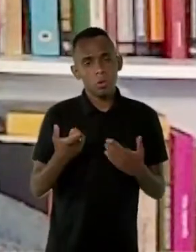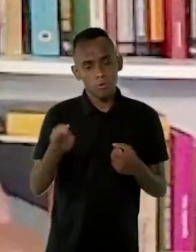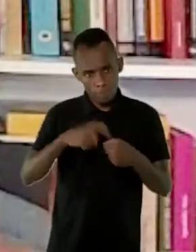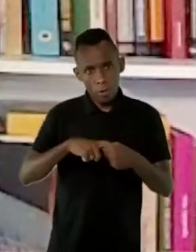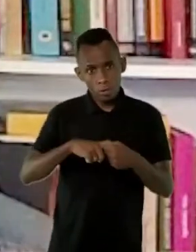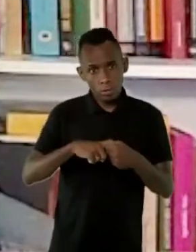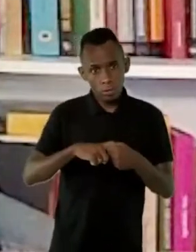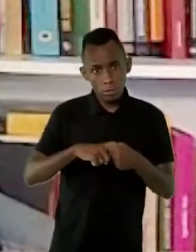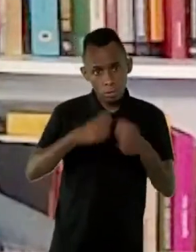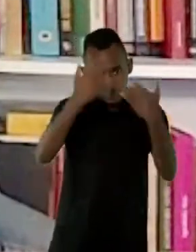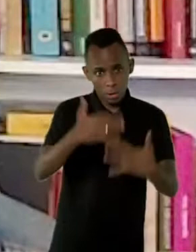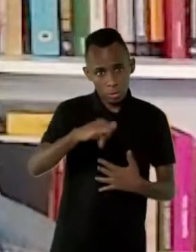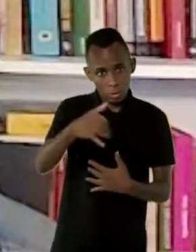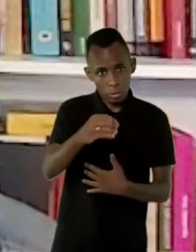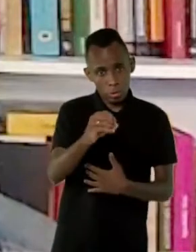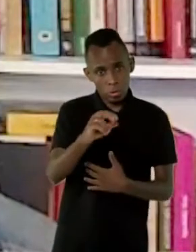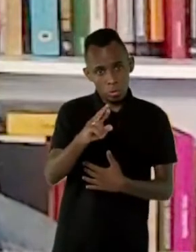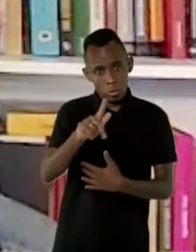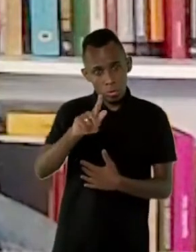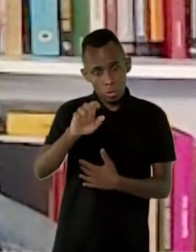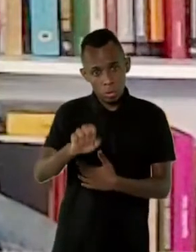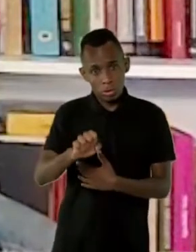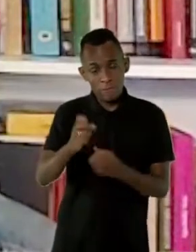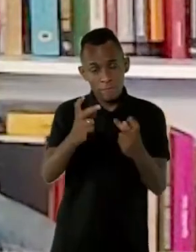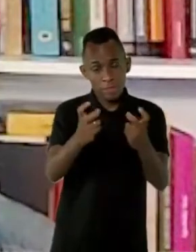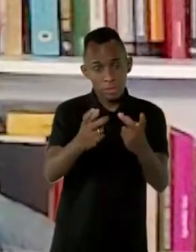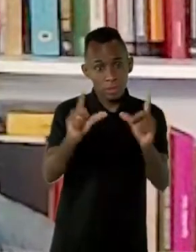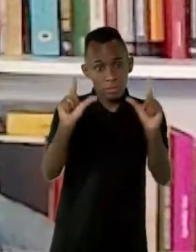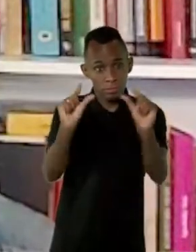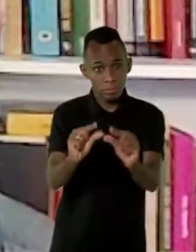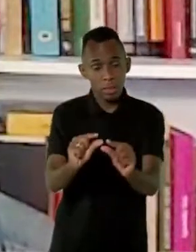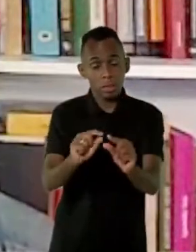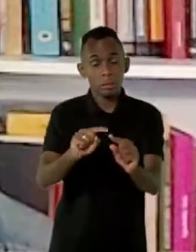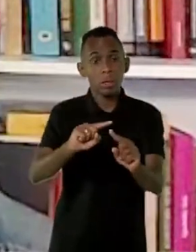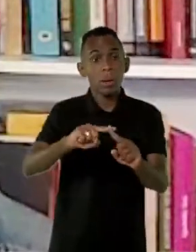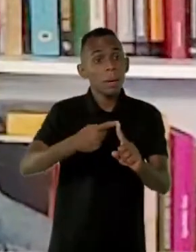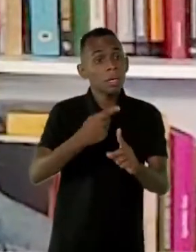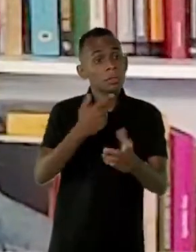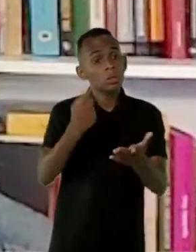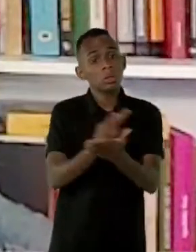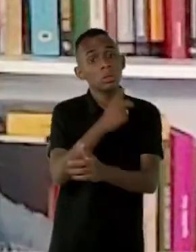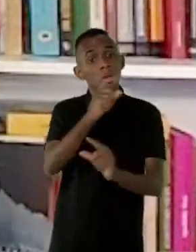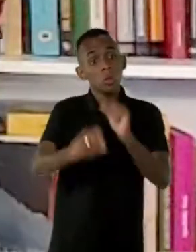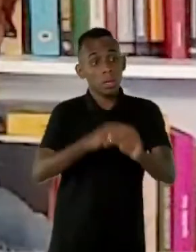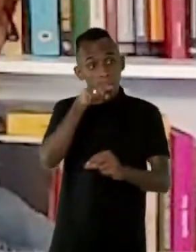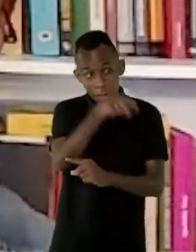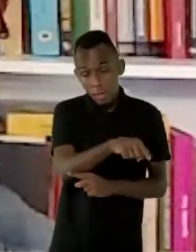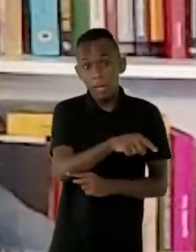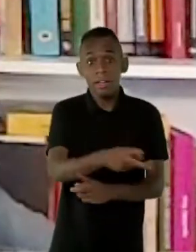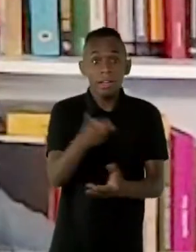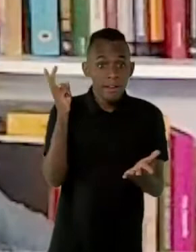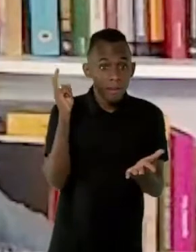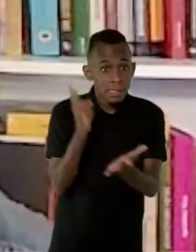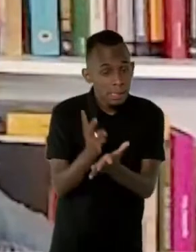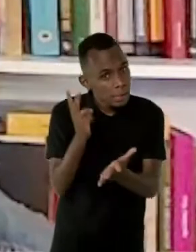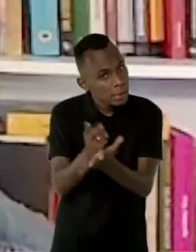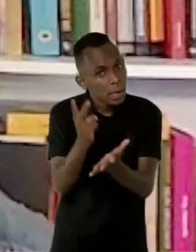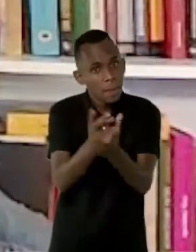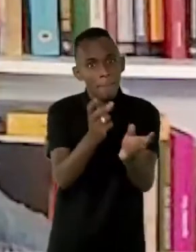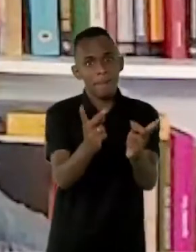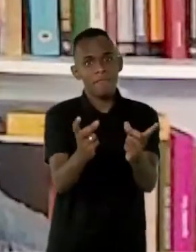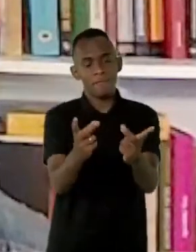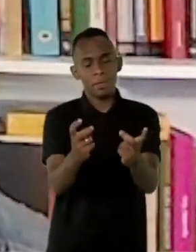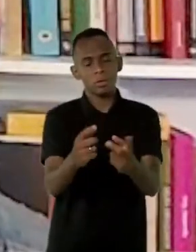Jorge Amado, ele vendia menos que a Carolina, mas ele vendia constante. Ele era assim, para você ter ideia, o livro